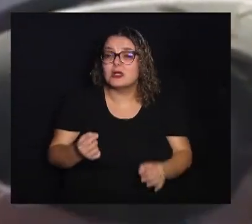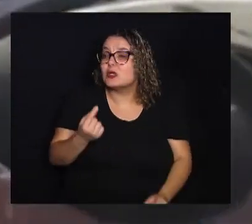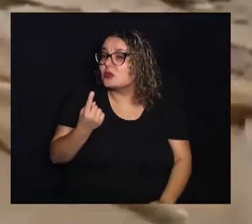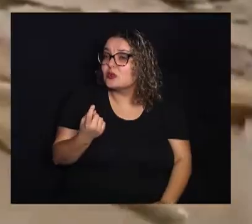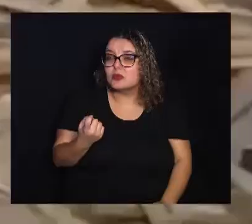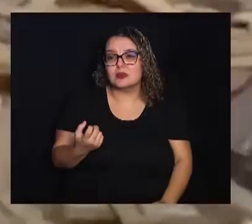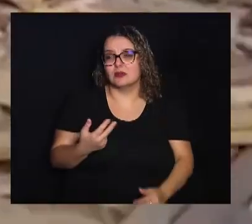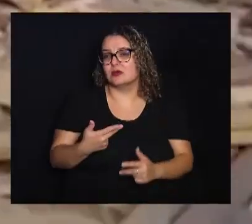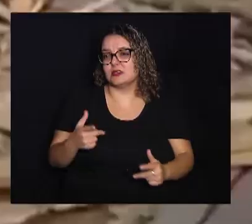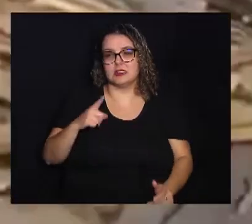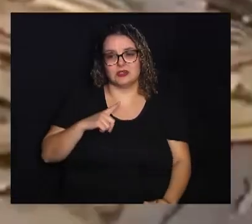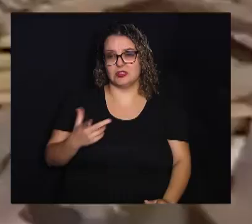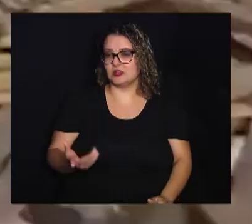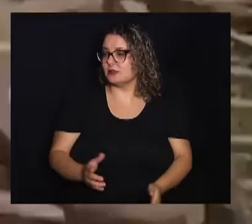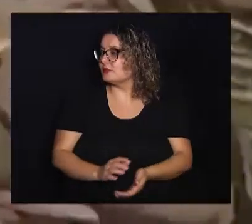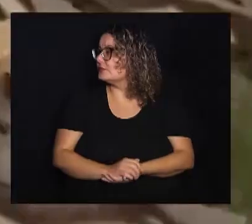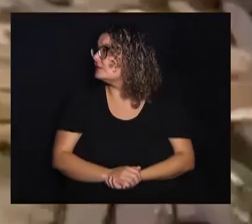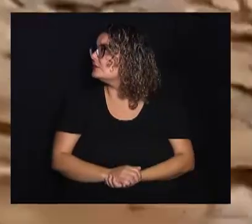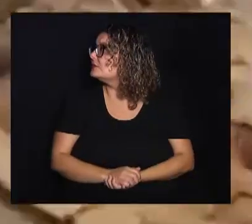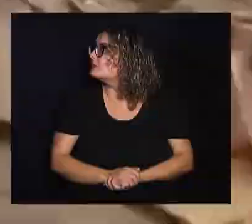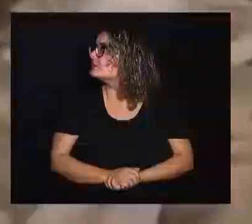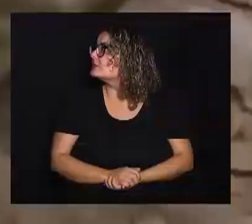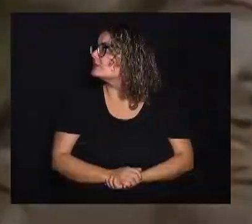eles tinham.